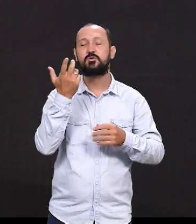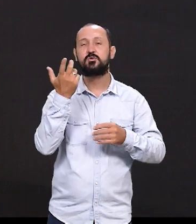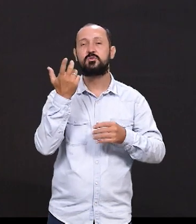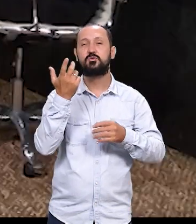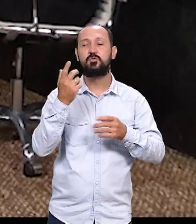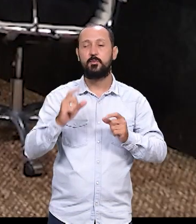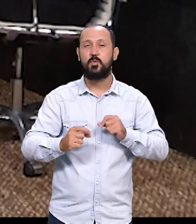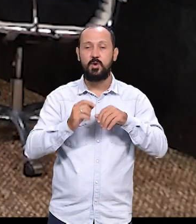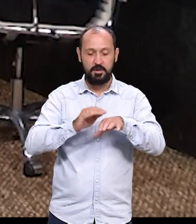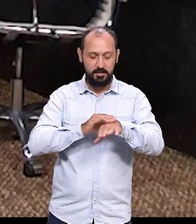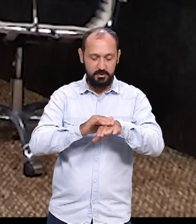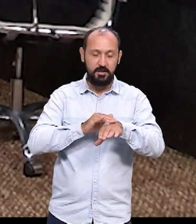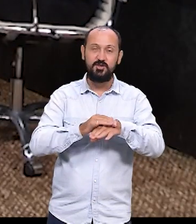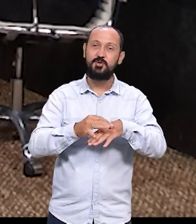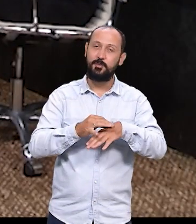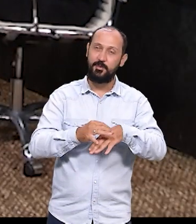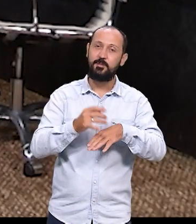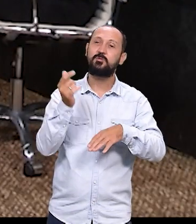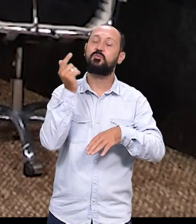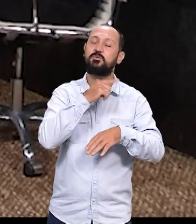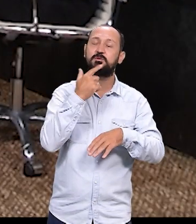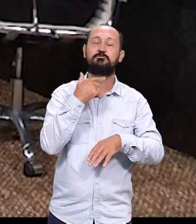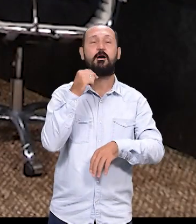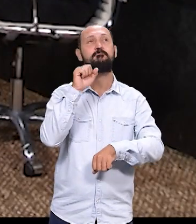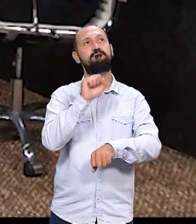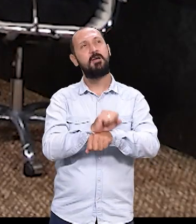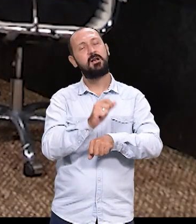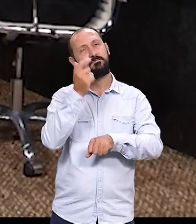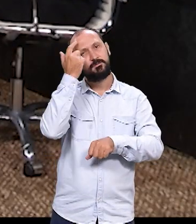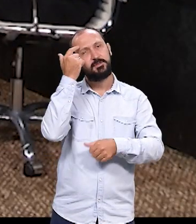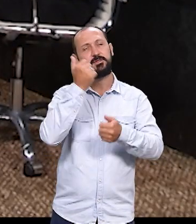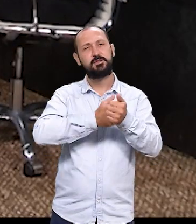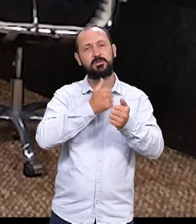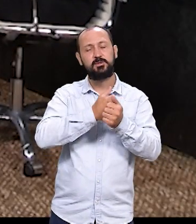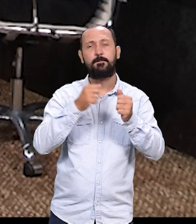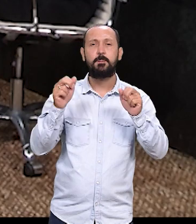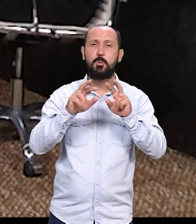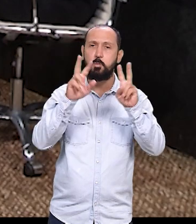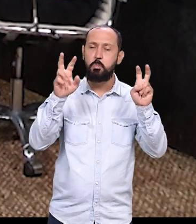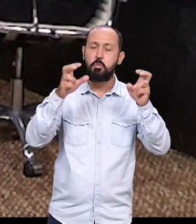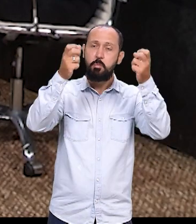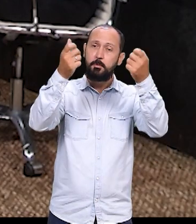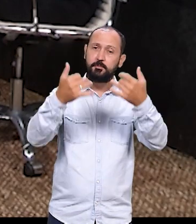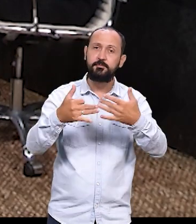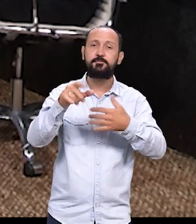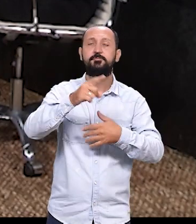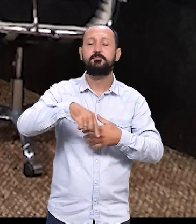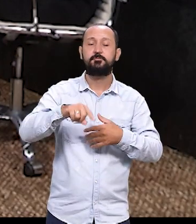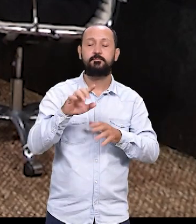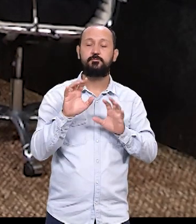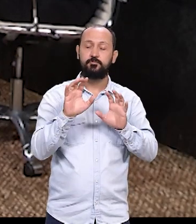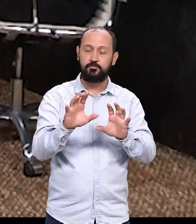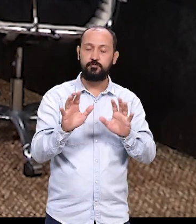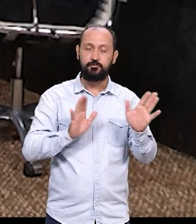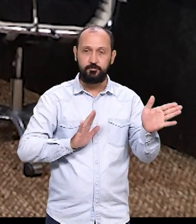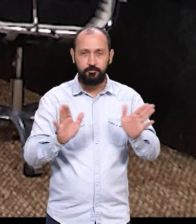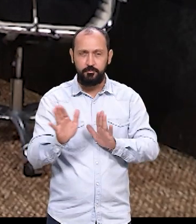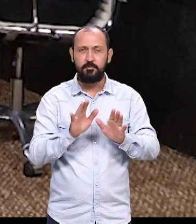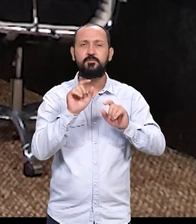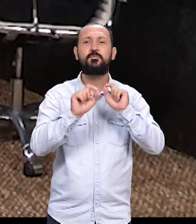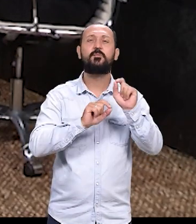câncer de pele cada mês tem uma cor que é para que a gente pare um pouquinho para discutir sobre aquele assunto explicar para as pessoas de forma